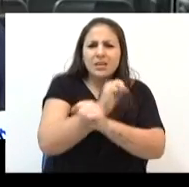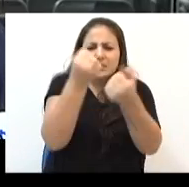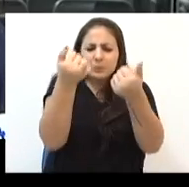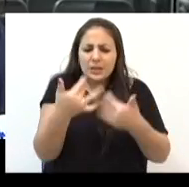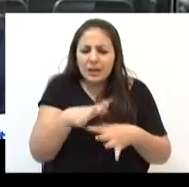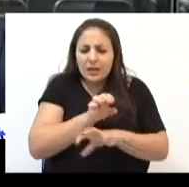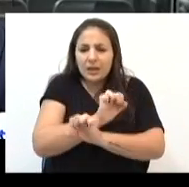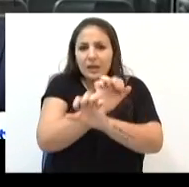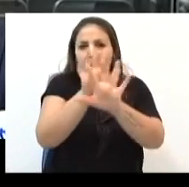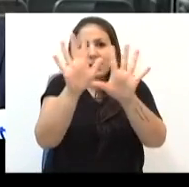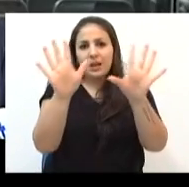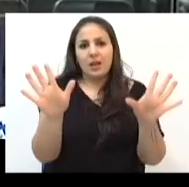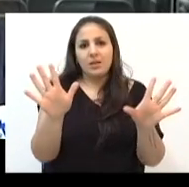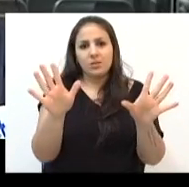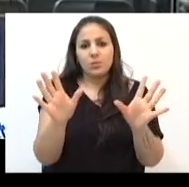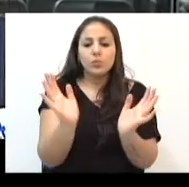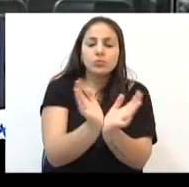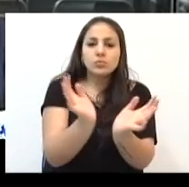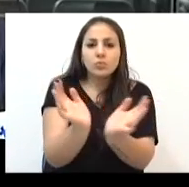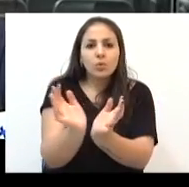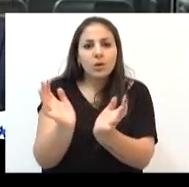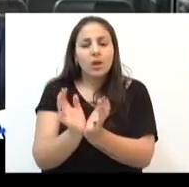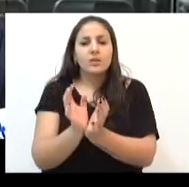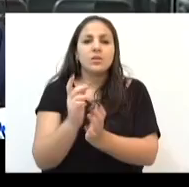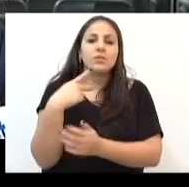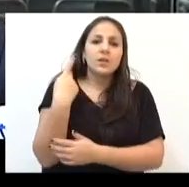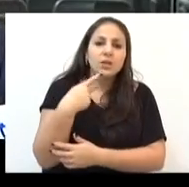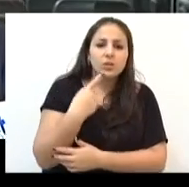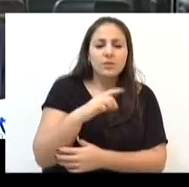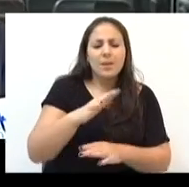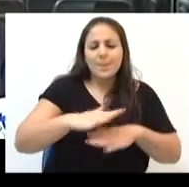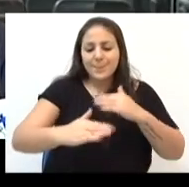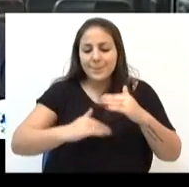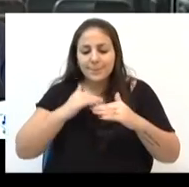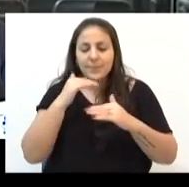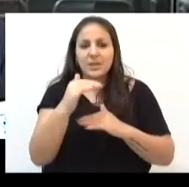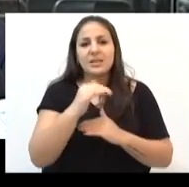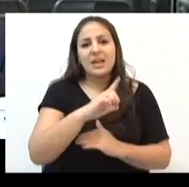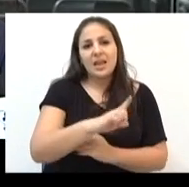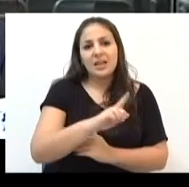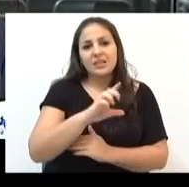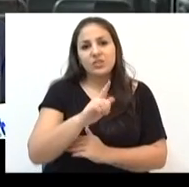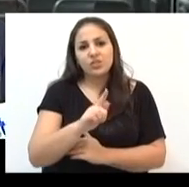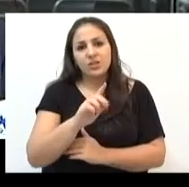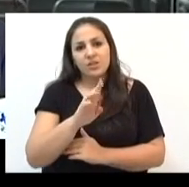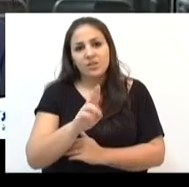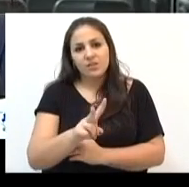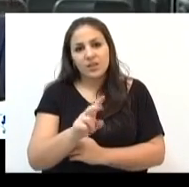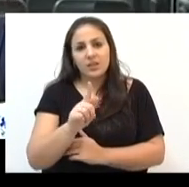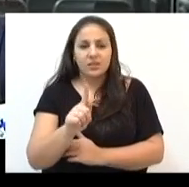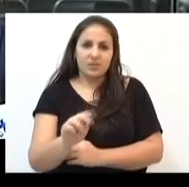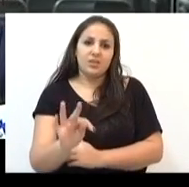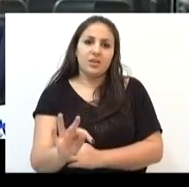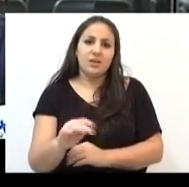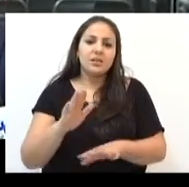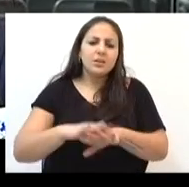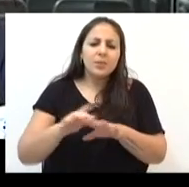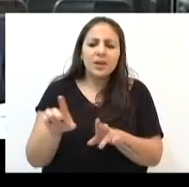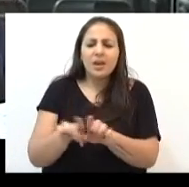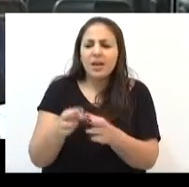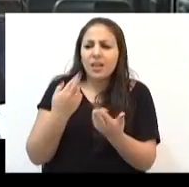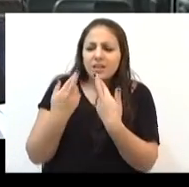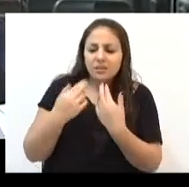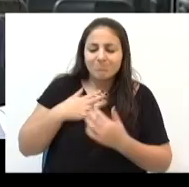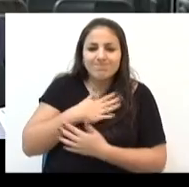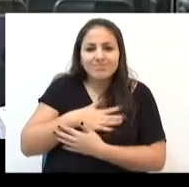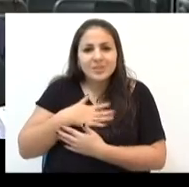colegas vereadores que vai além do LGBT, vai além da questão homoafetiva, né? A questão de gênero